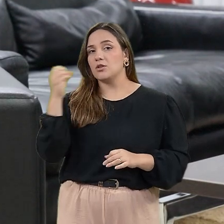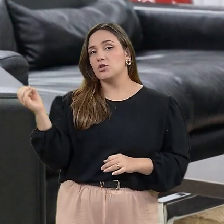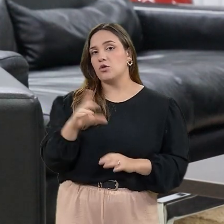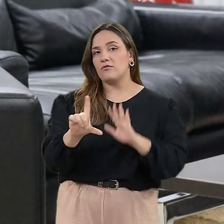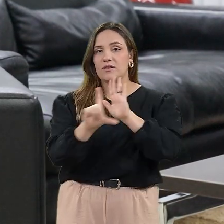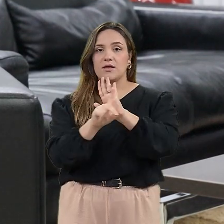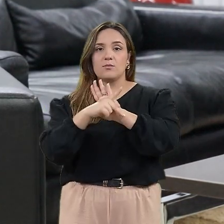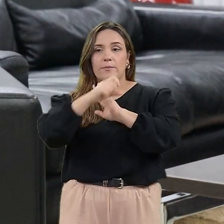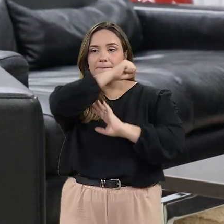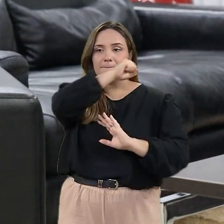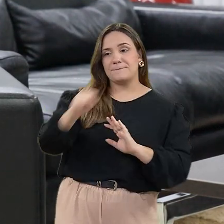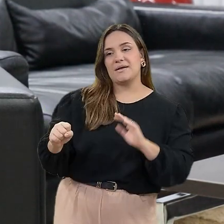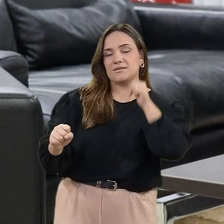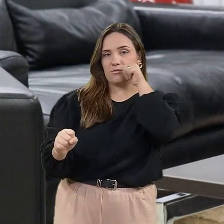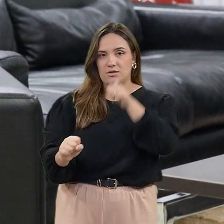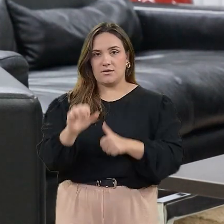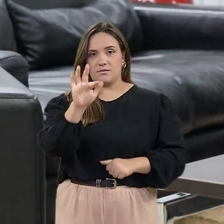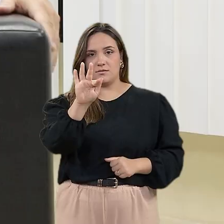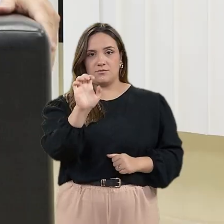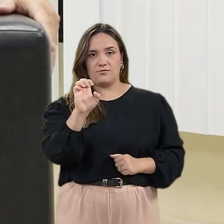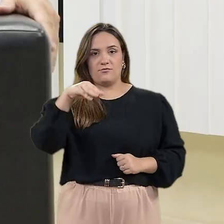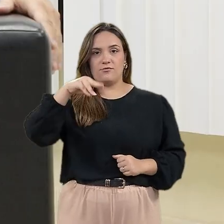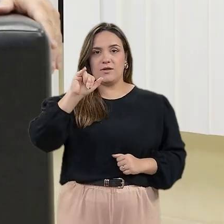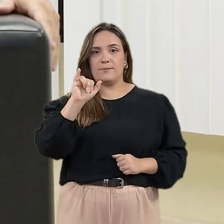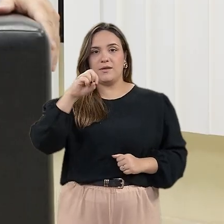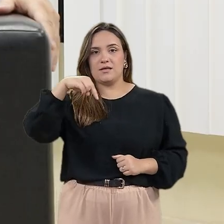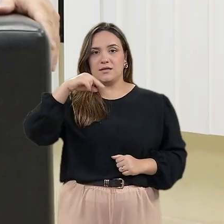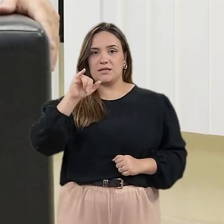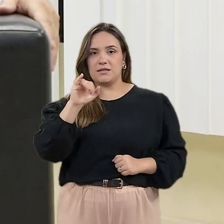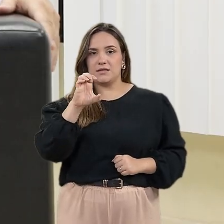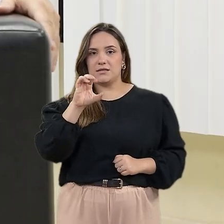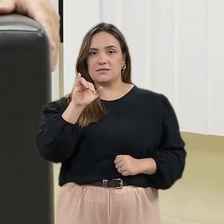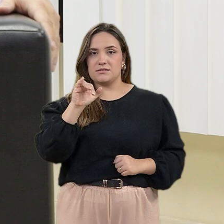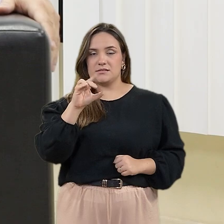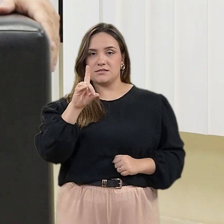sobre a nova lei do feminicídio. A Lei